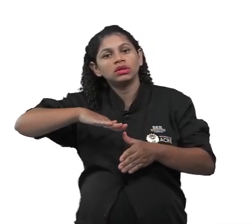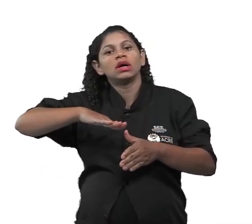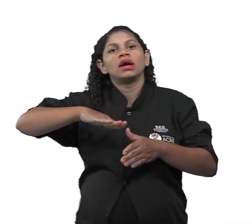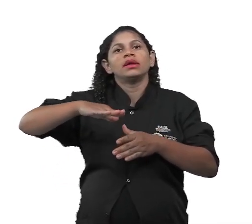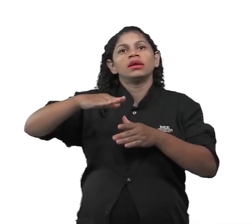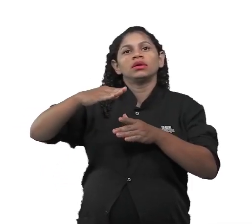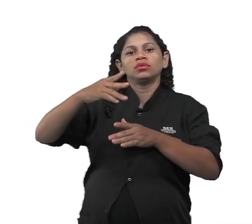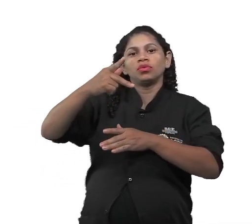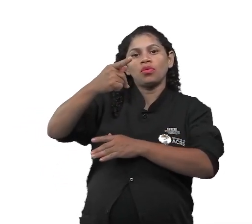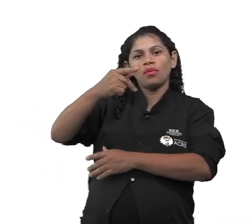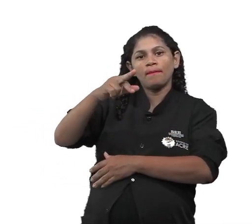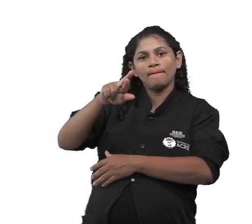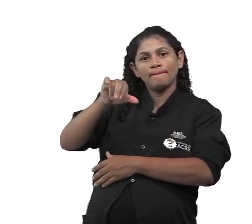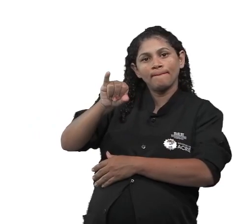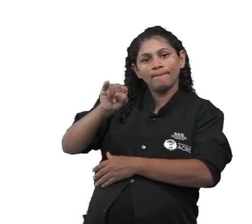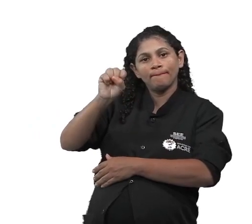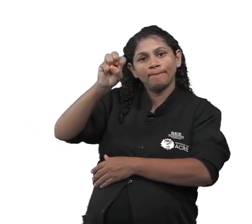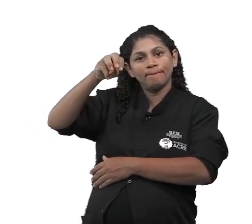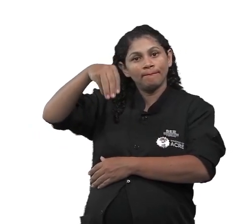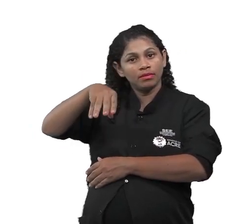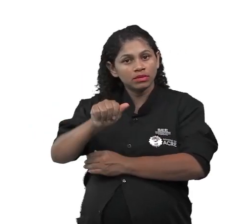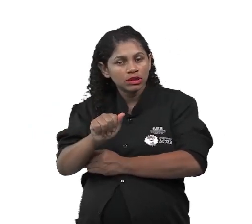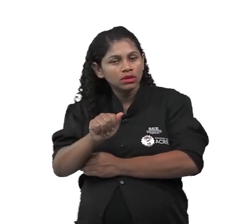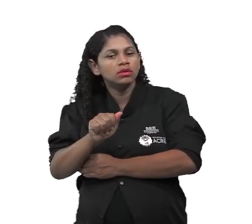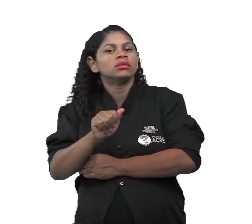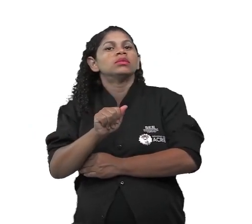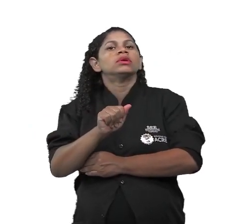prisma, um volume de um